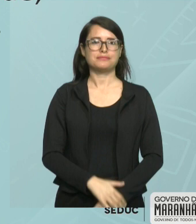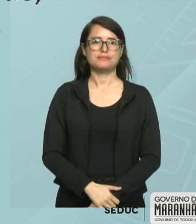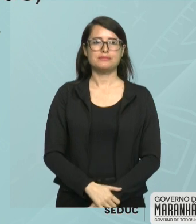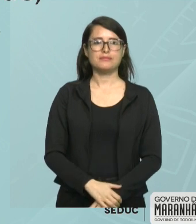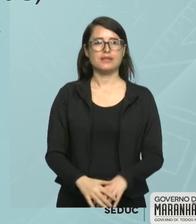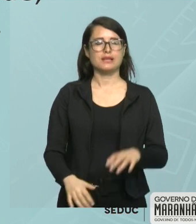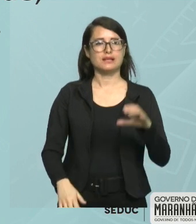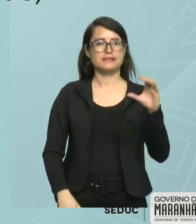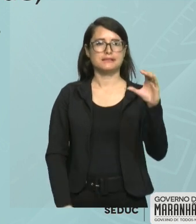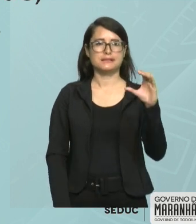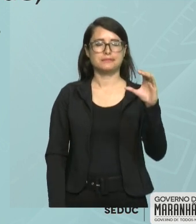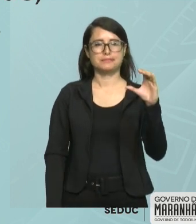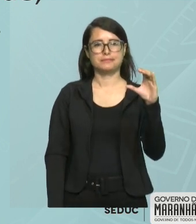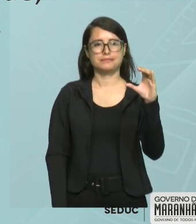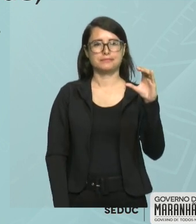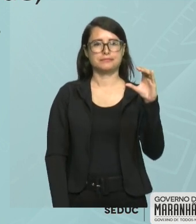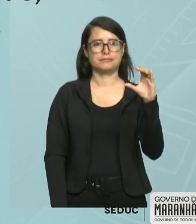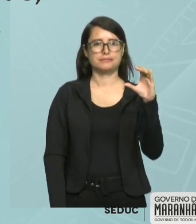Letra C.